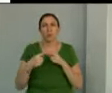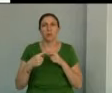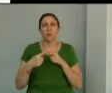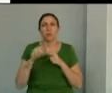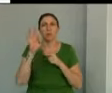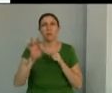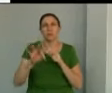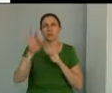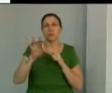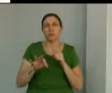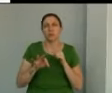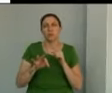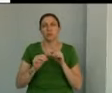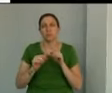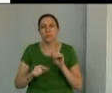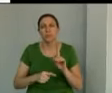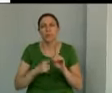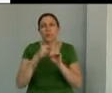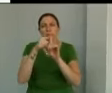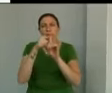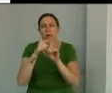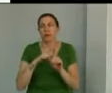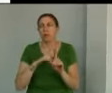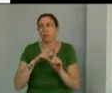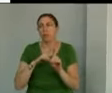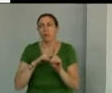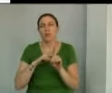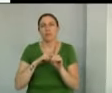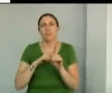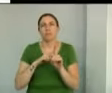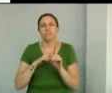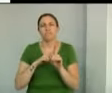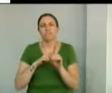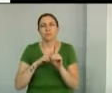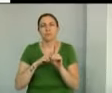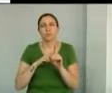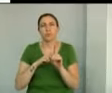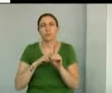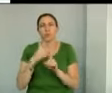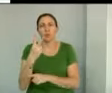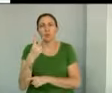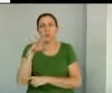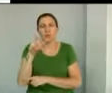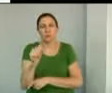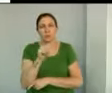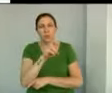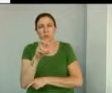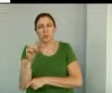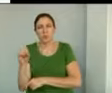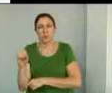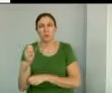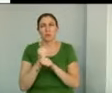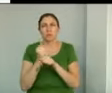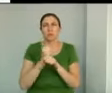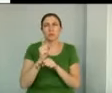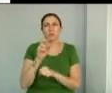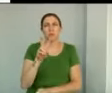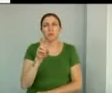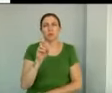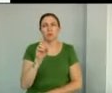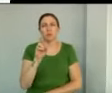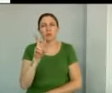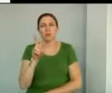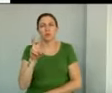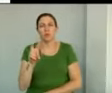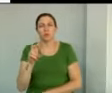nós temos uma estimativa de receber 10 milhões e 500 de valores extras aí em 2025. Então, contribuição